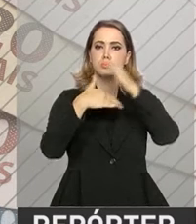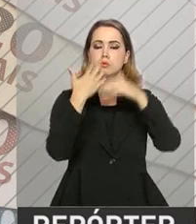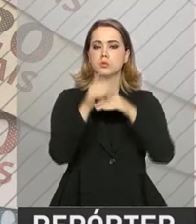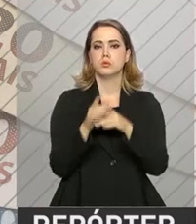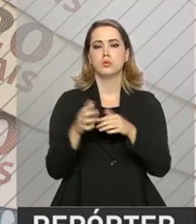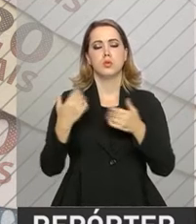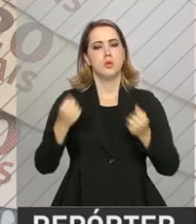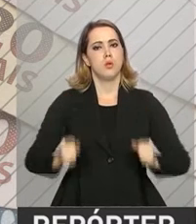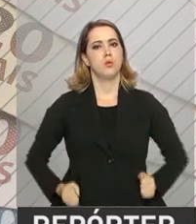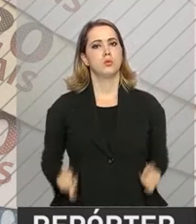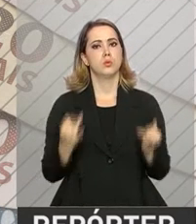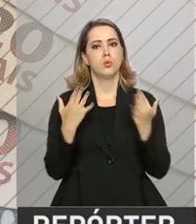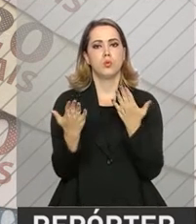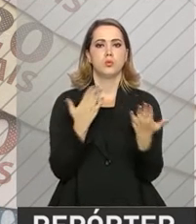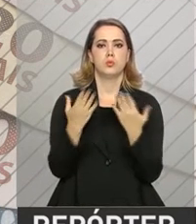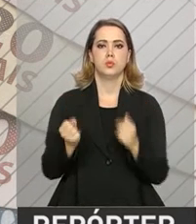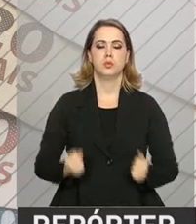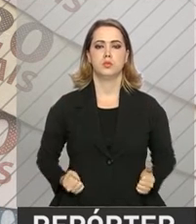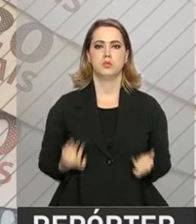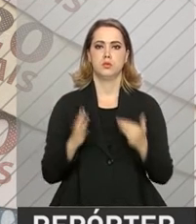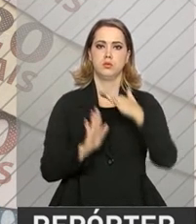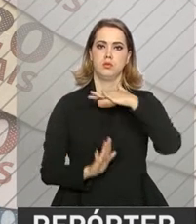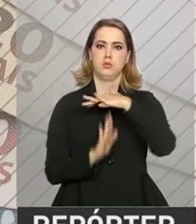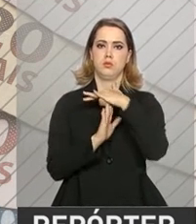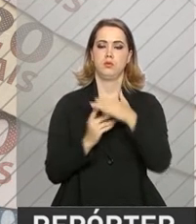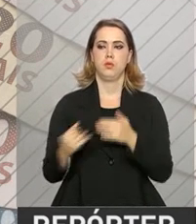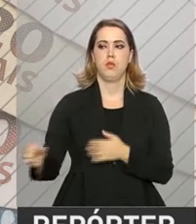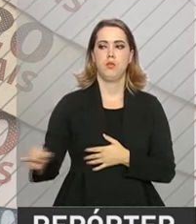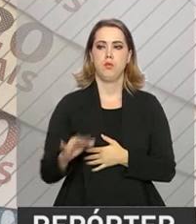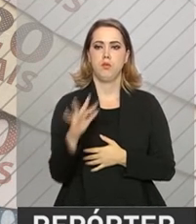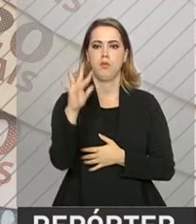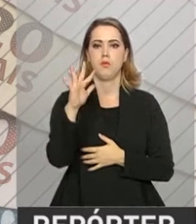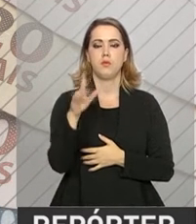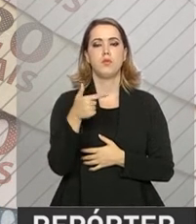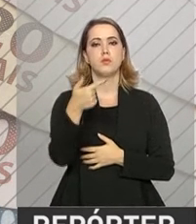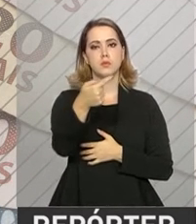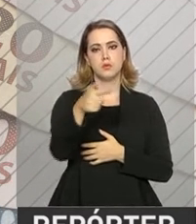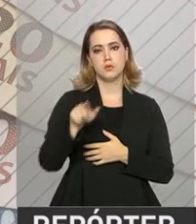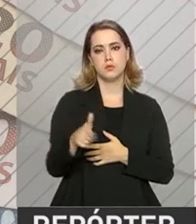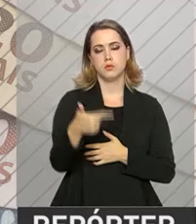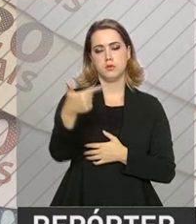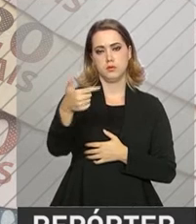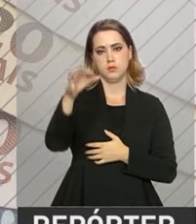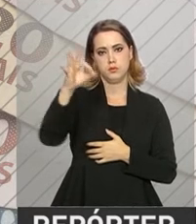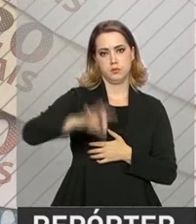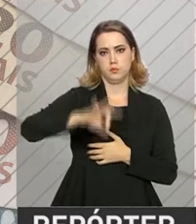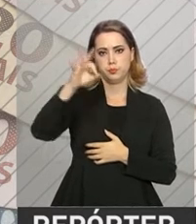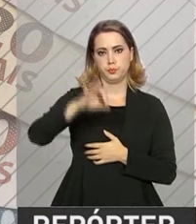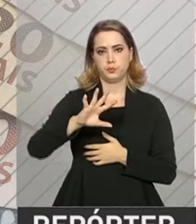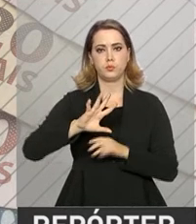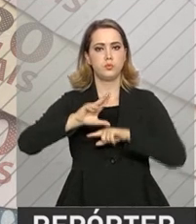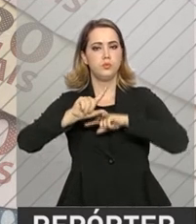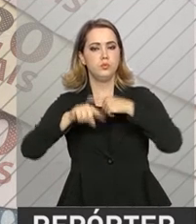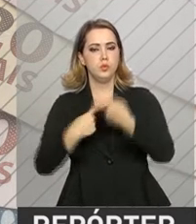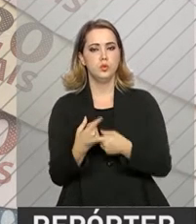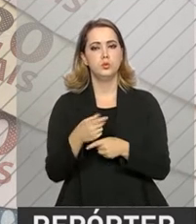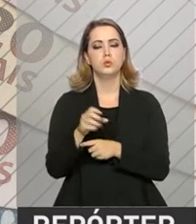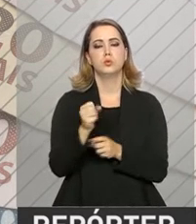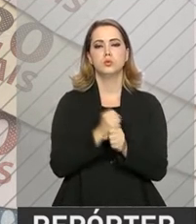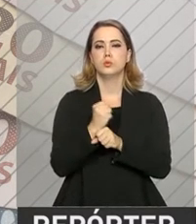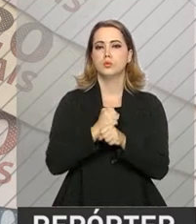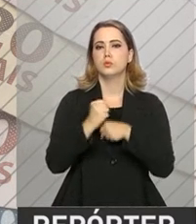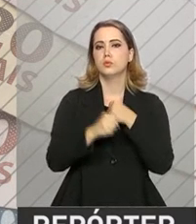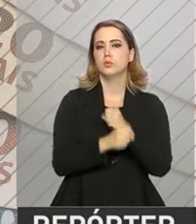pela inflação oficial prevista para este ano que é de 7,2 por cento nos anos seguintes os